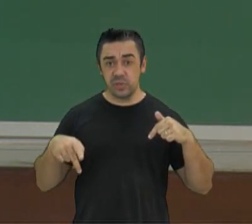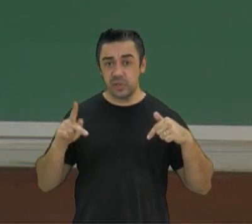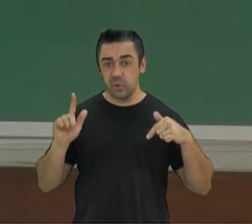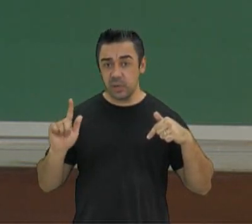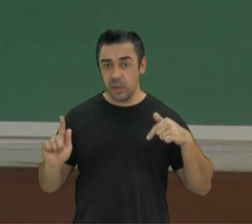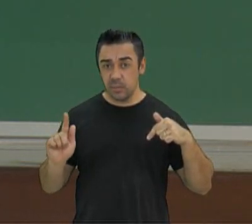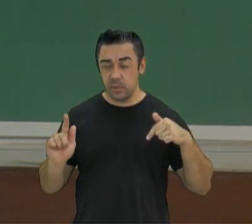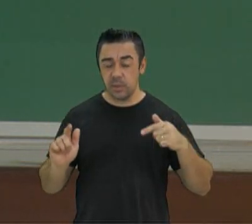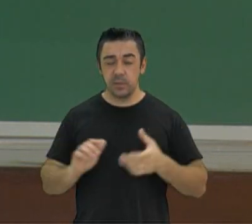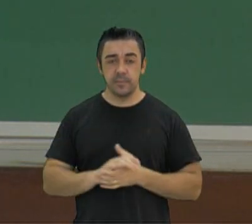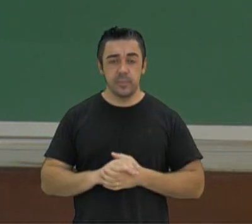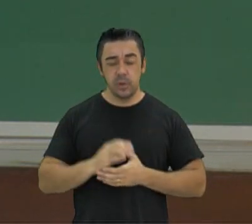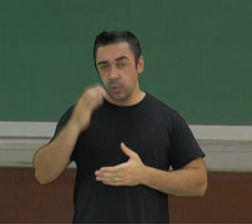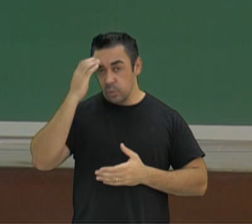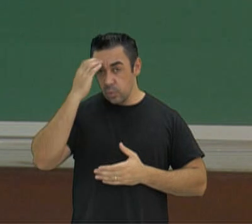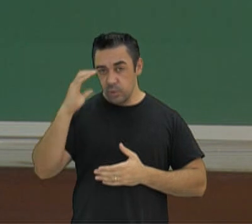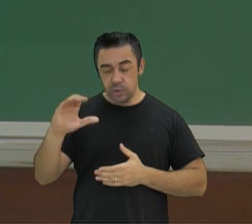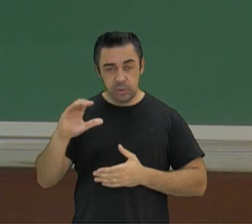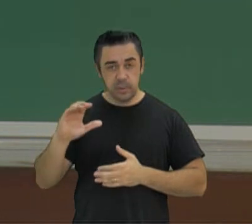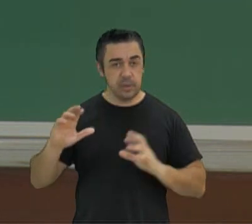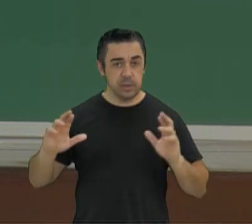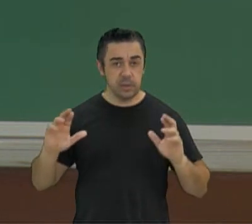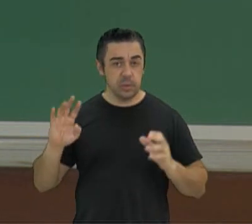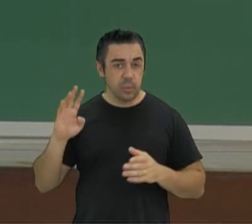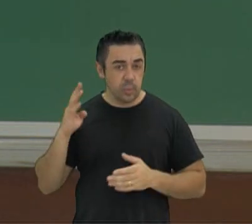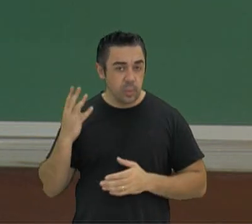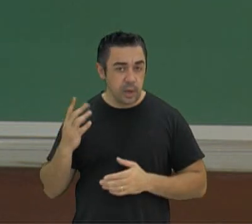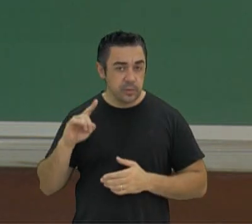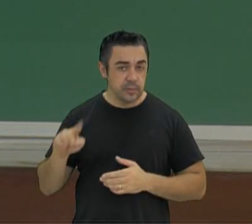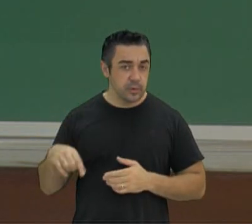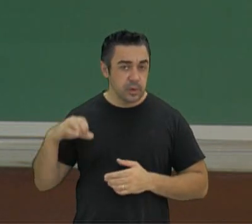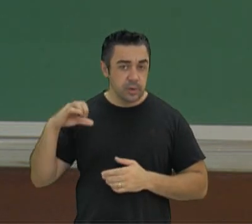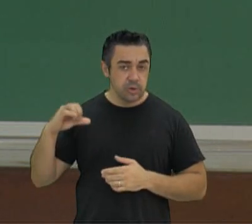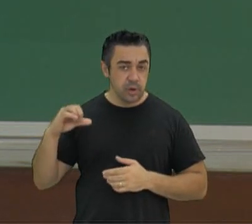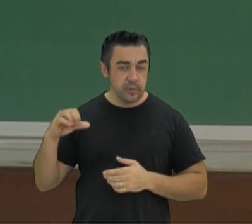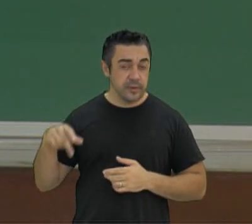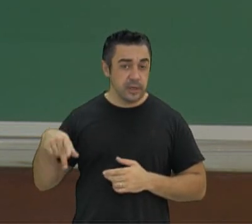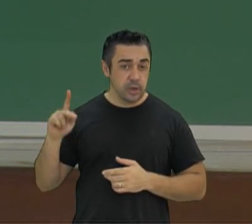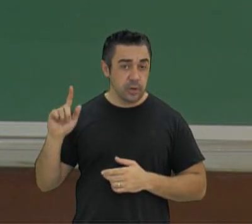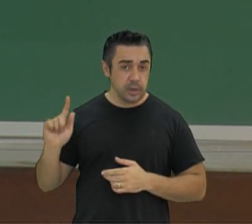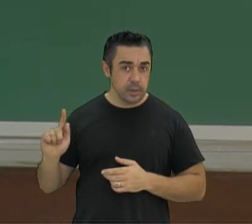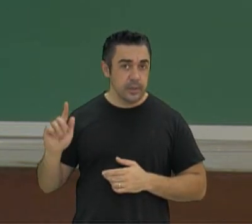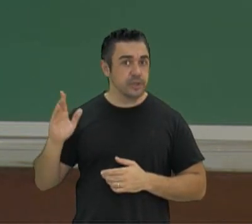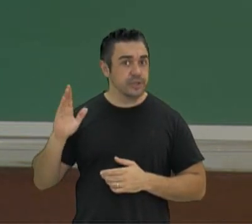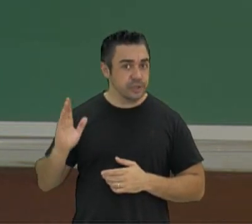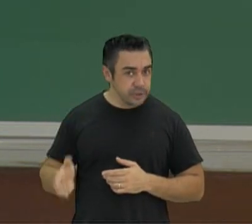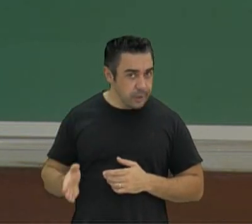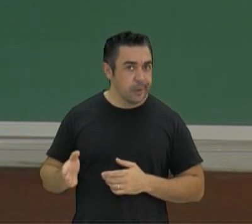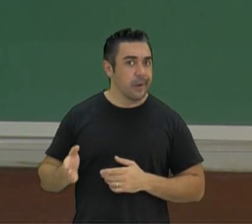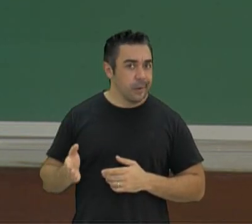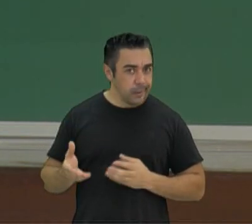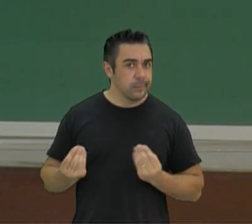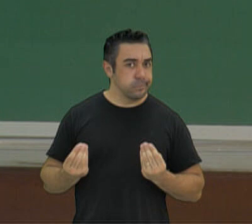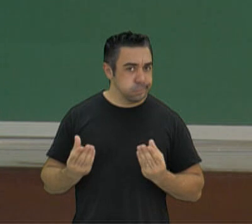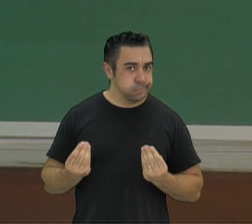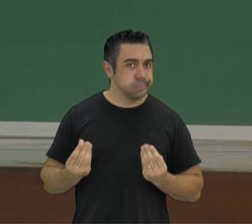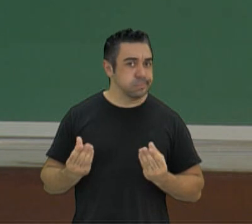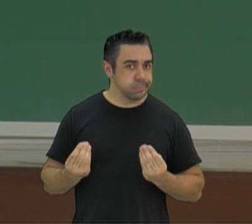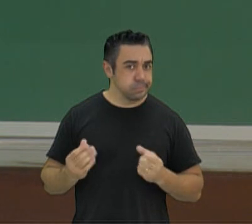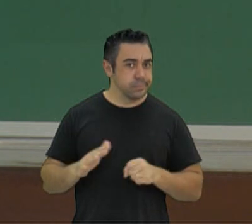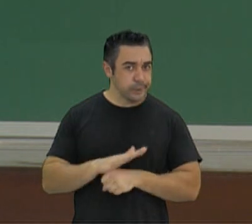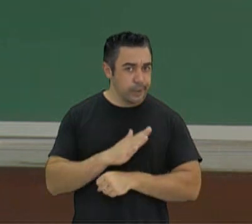lixo. Em Curitiba, produzem 4,9 quilos de lixo, o que já é bastante,